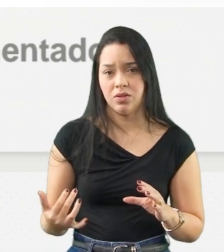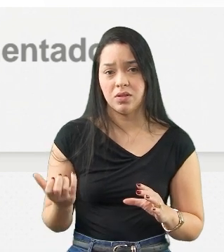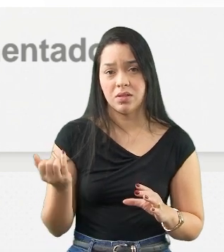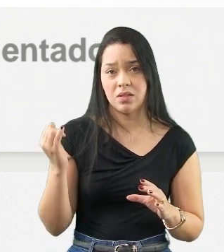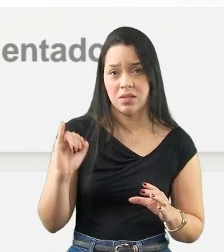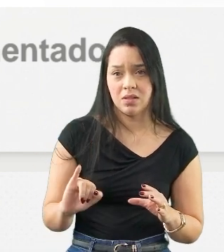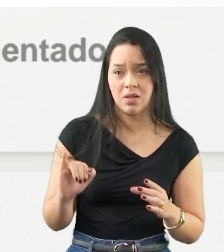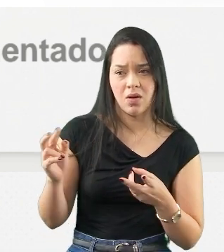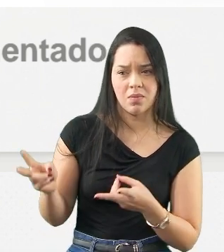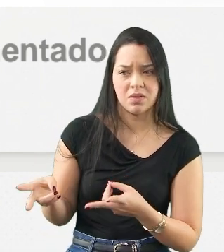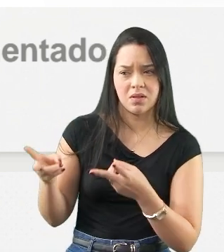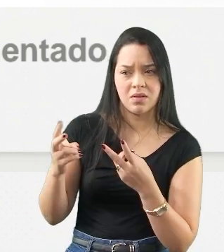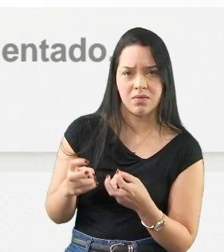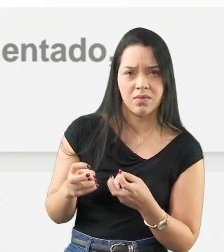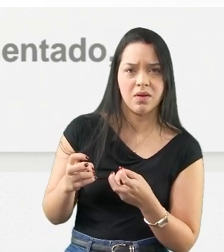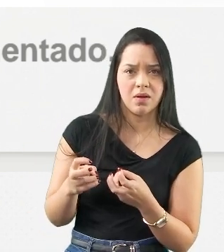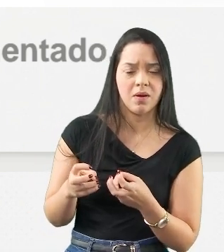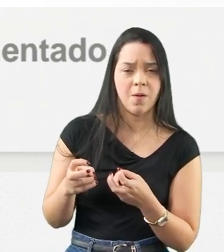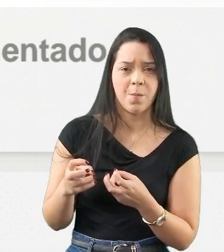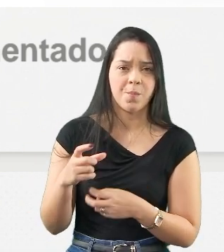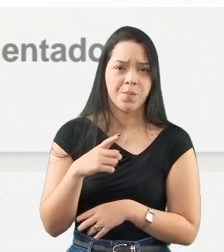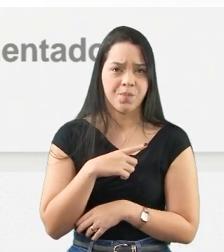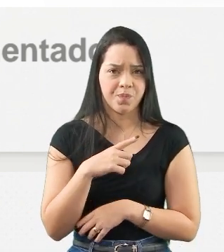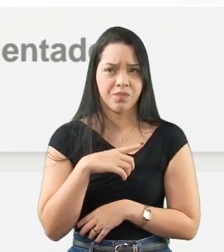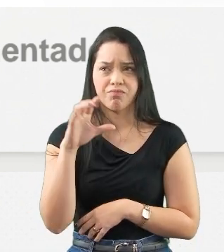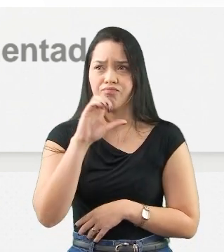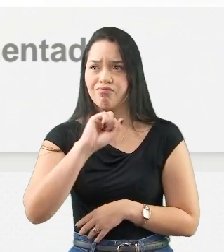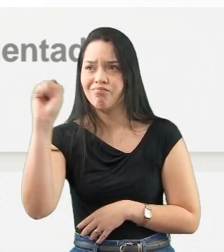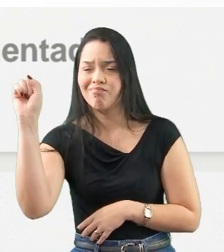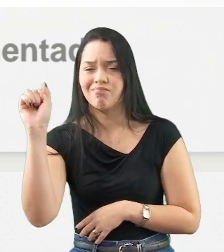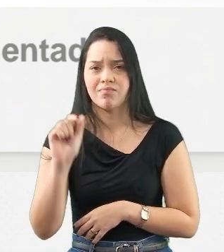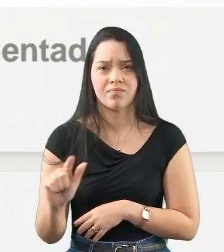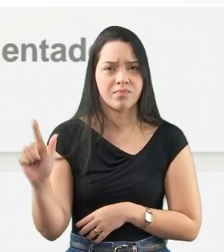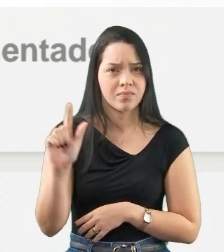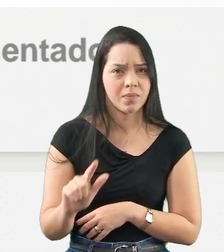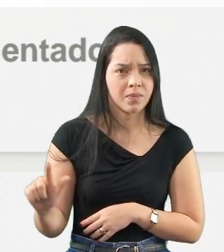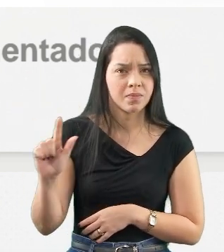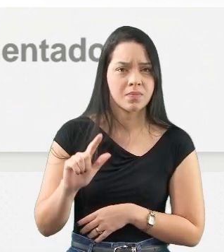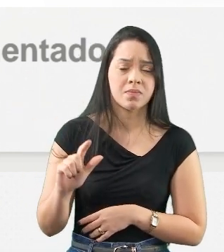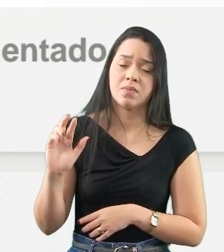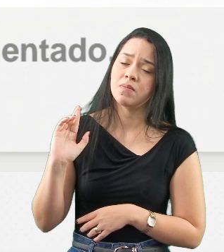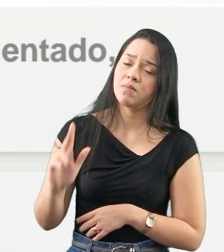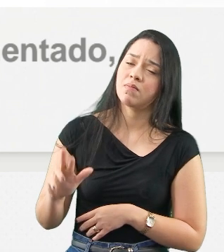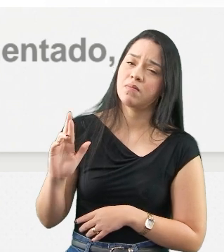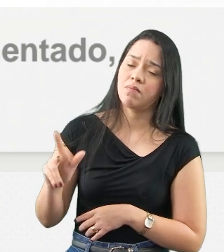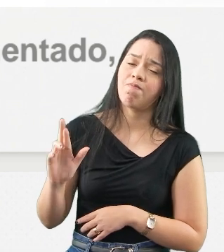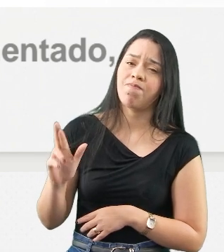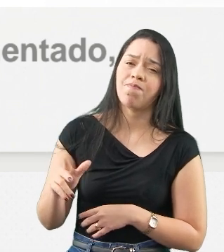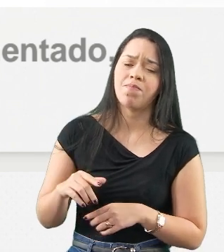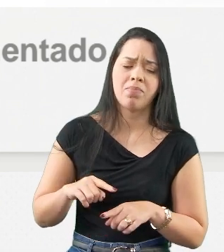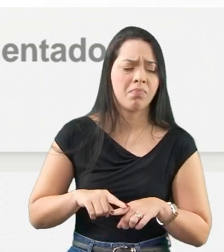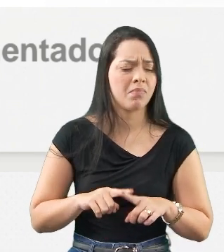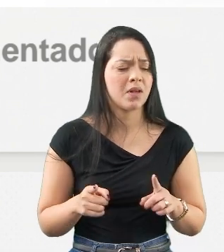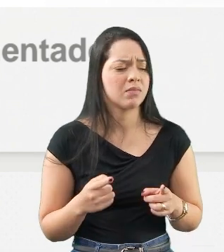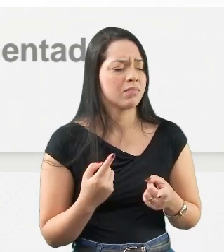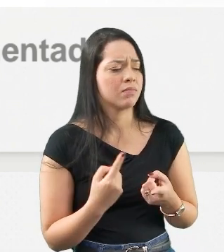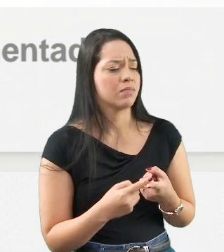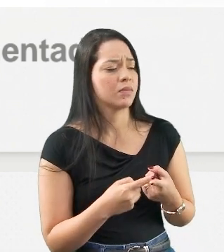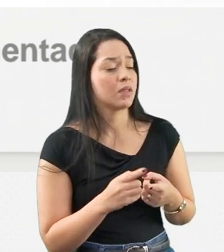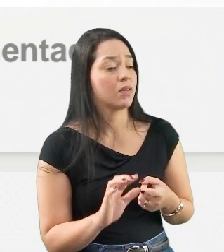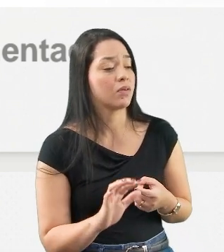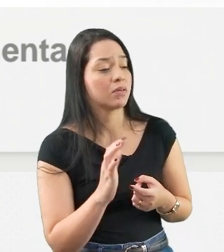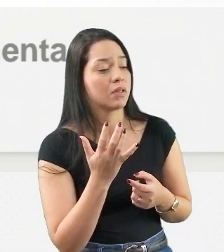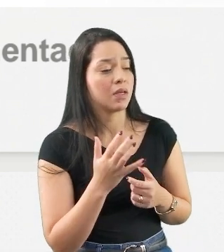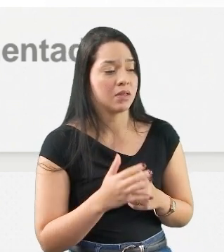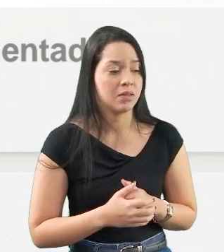for observar, olhando tradicionalmente os heróis da literatura, ele difere muito desse herói. Mas por que isso acontece,